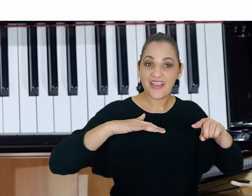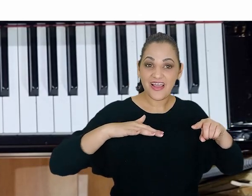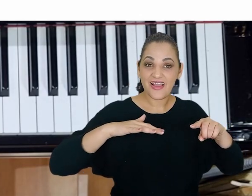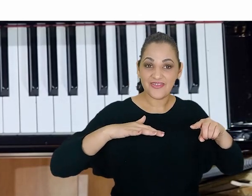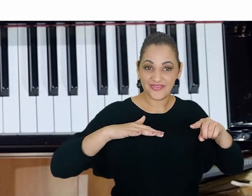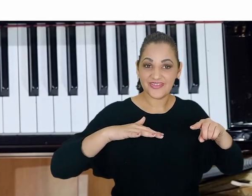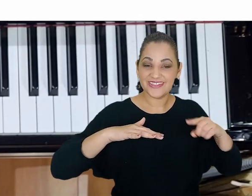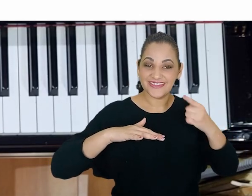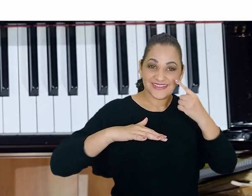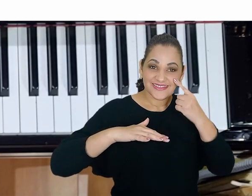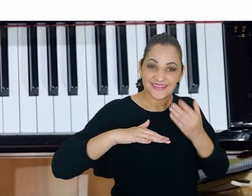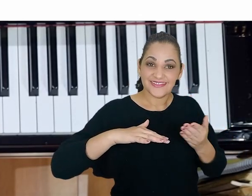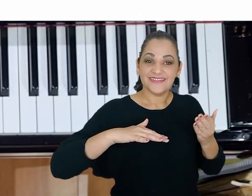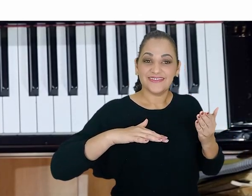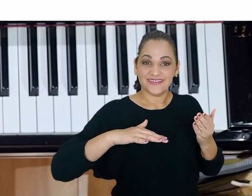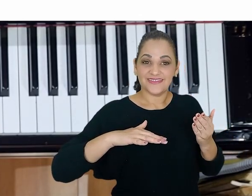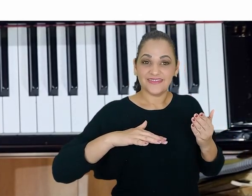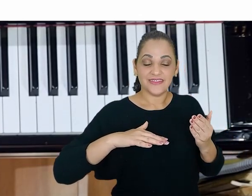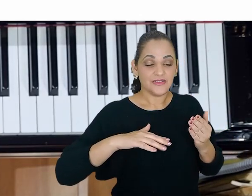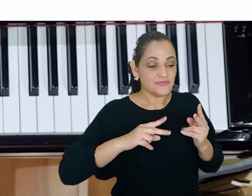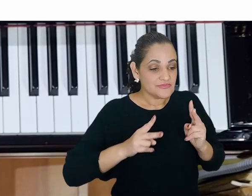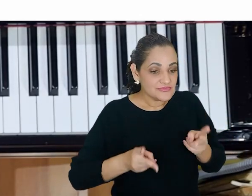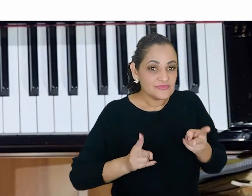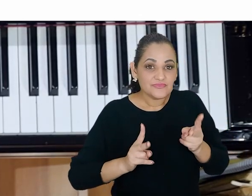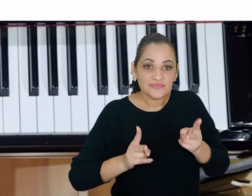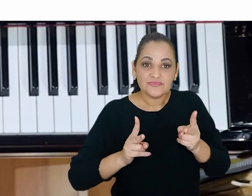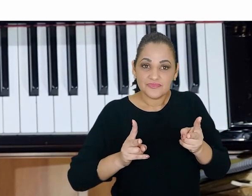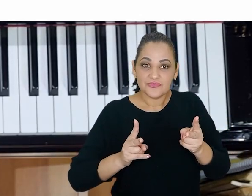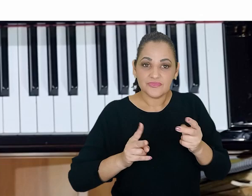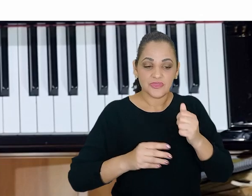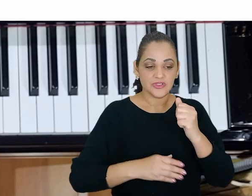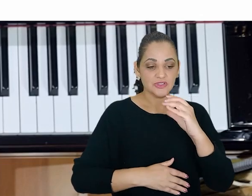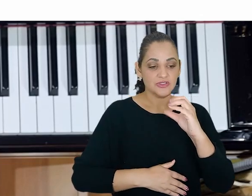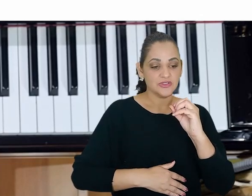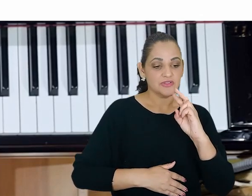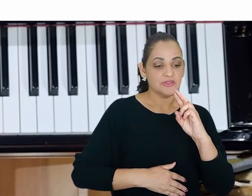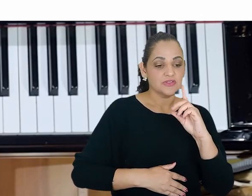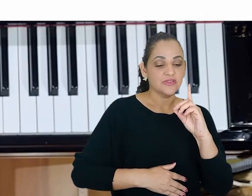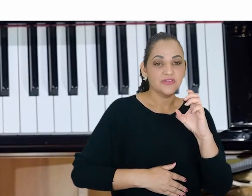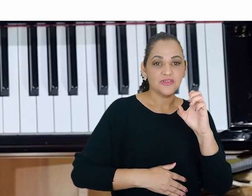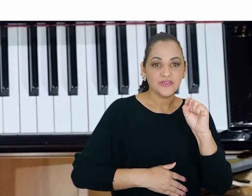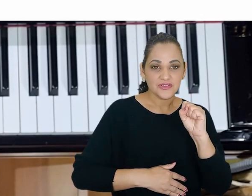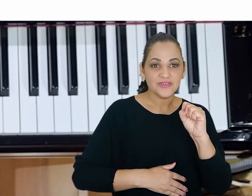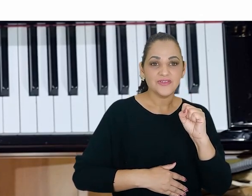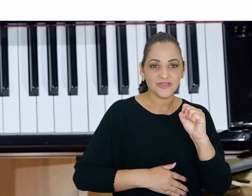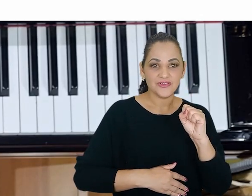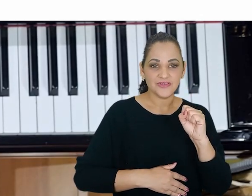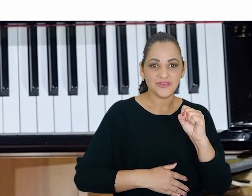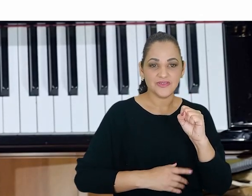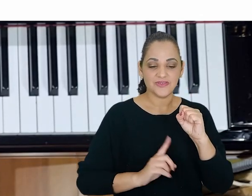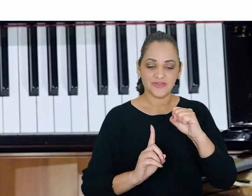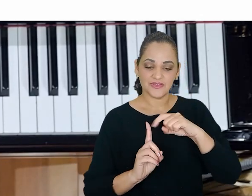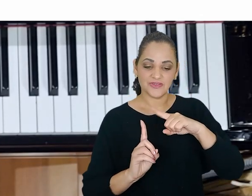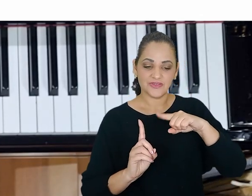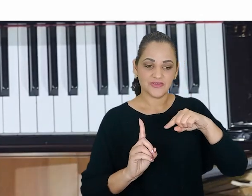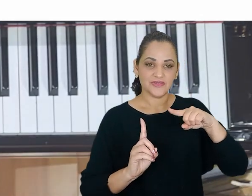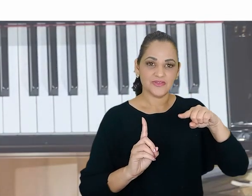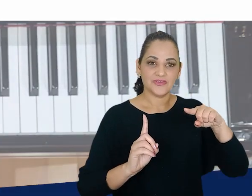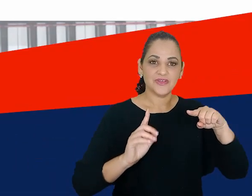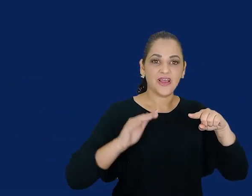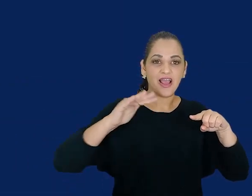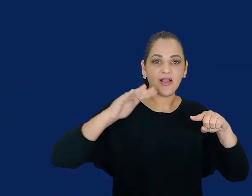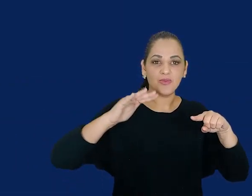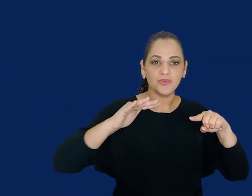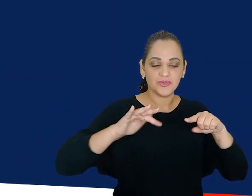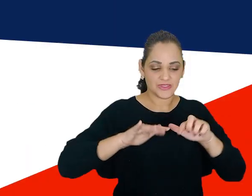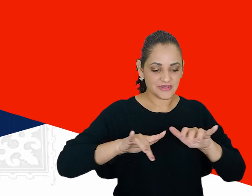os sinos, e essa sequência de acordes na região mais aguda do